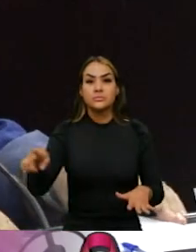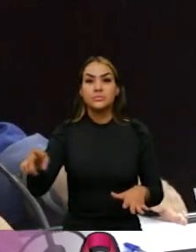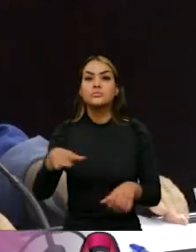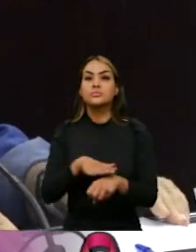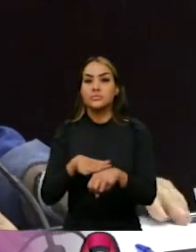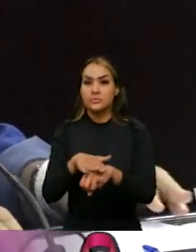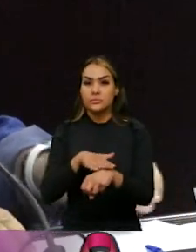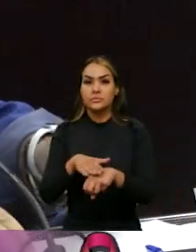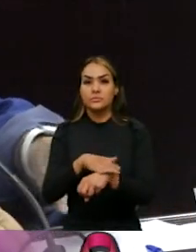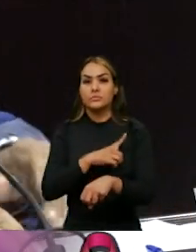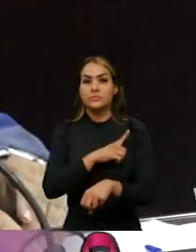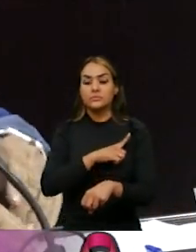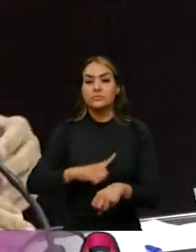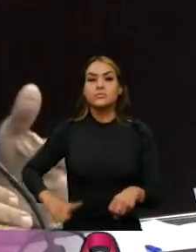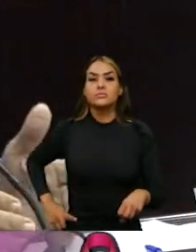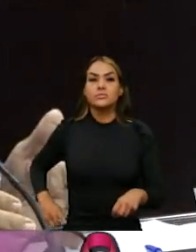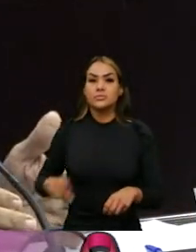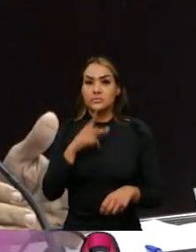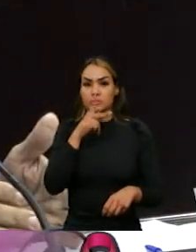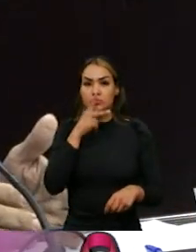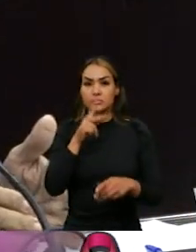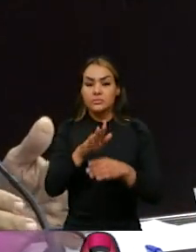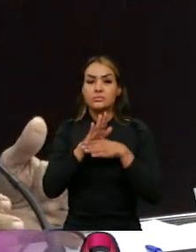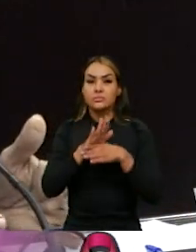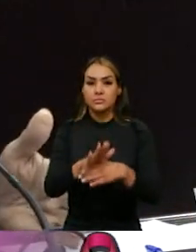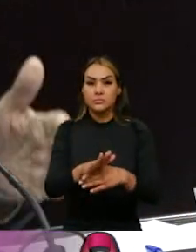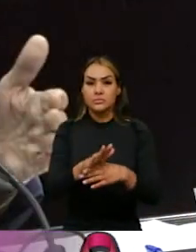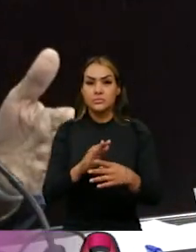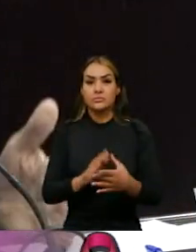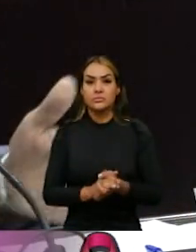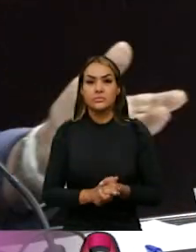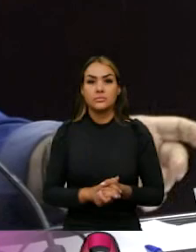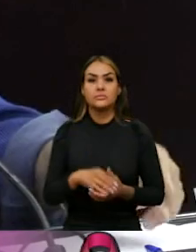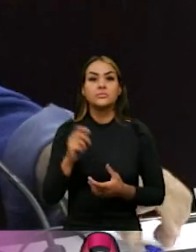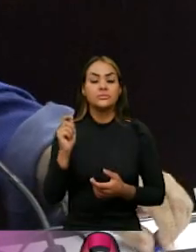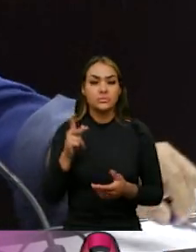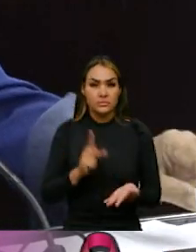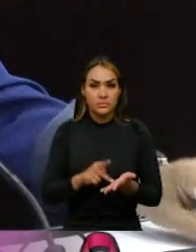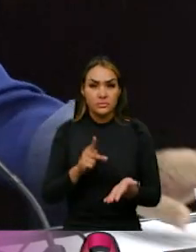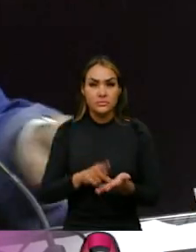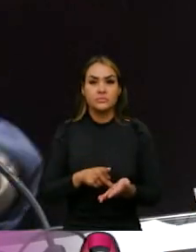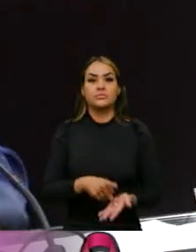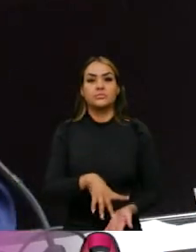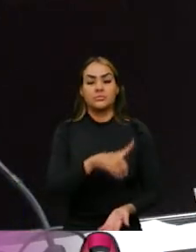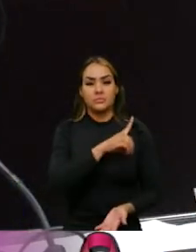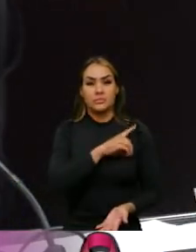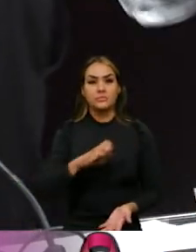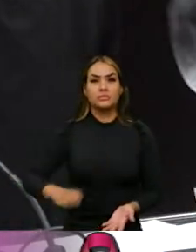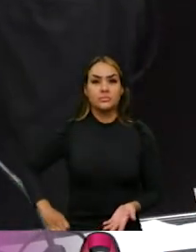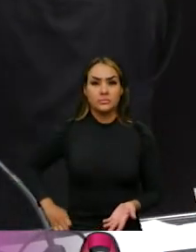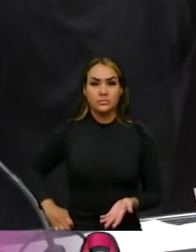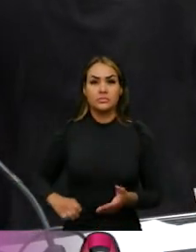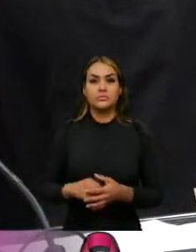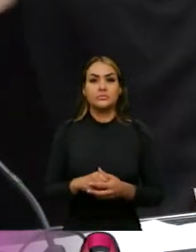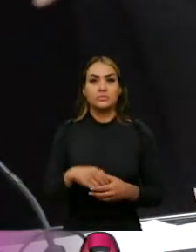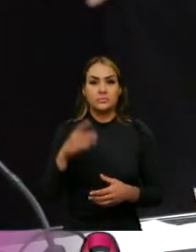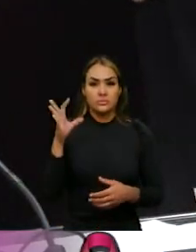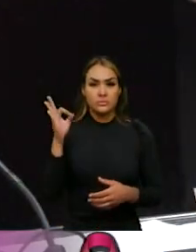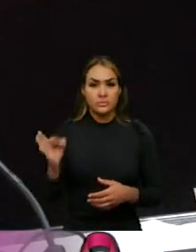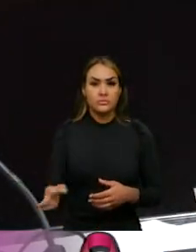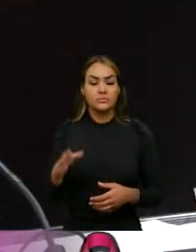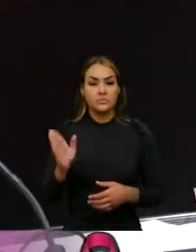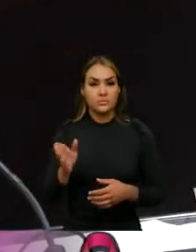que ia correr atrás disso. E, de fato, o deputado Fausto Minato correu. Conclusão, já saiu a